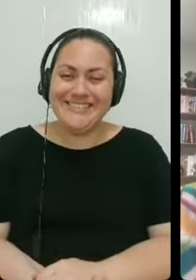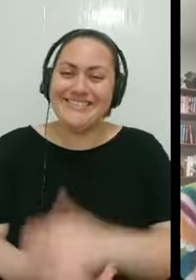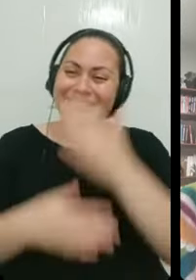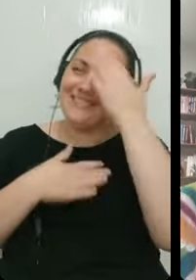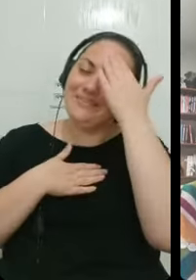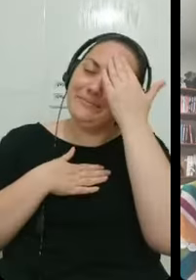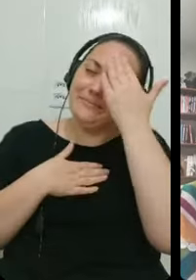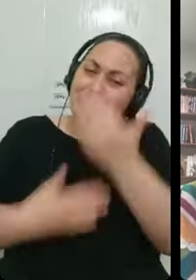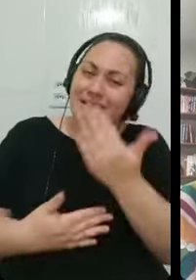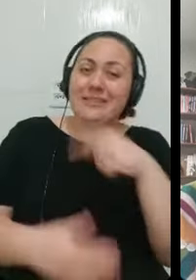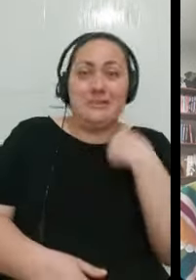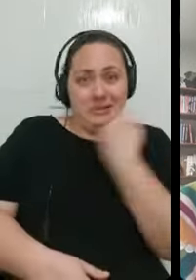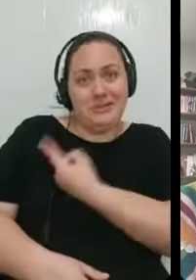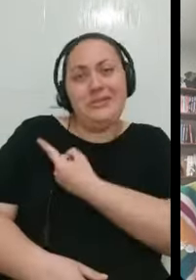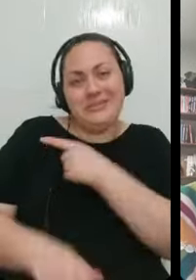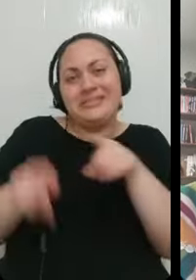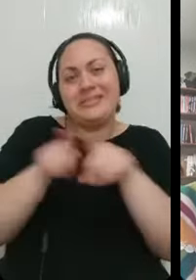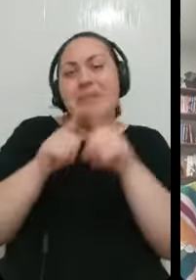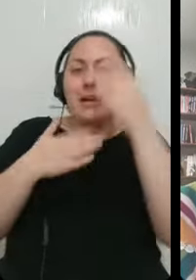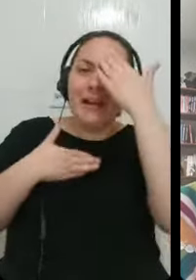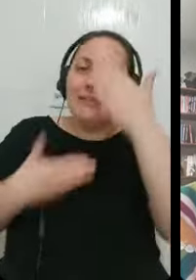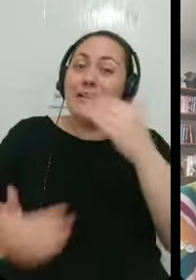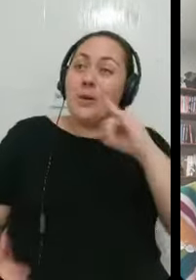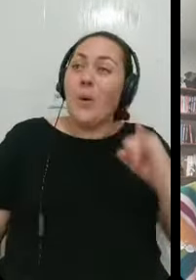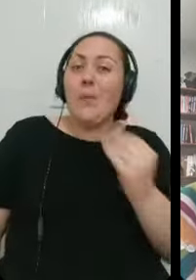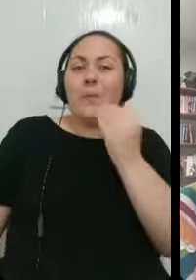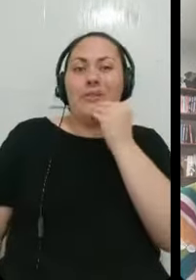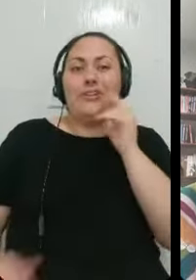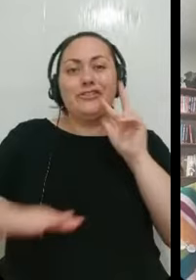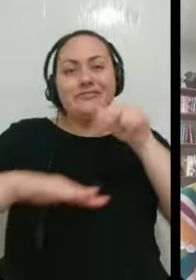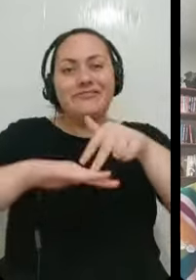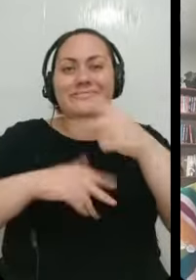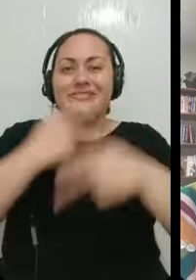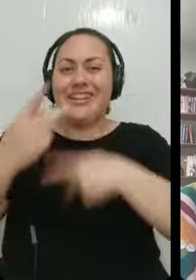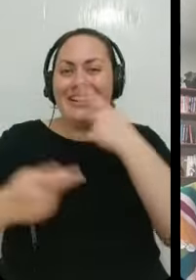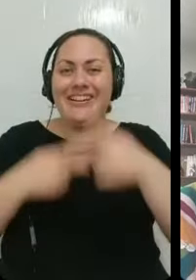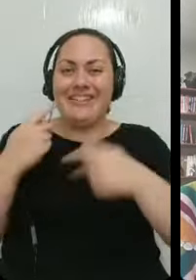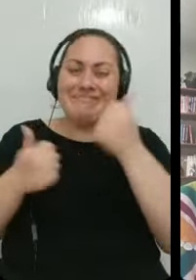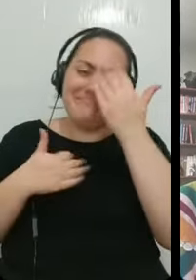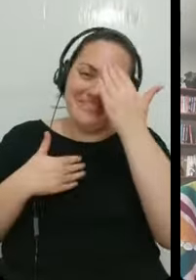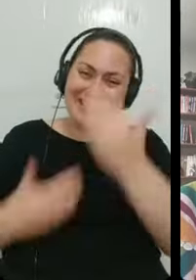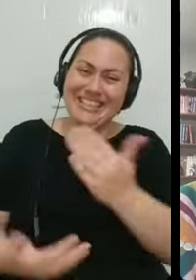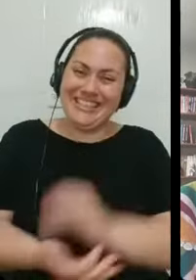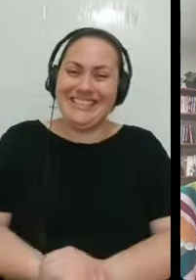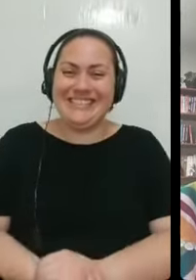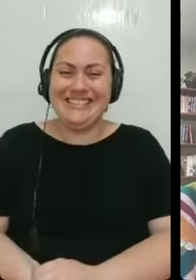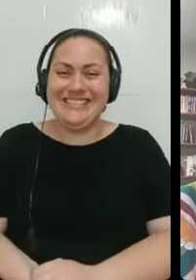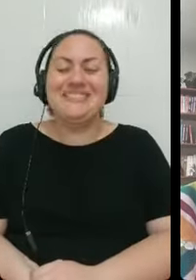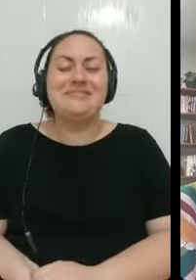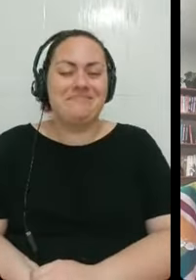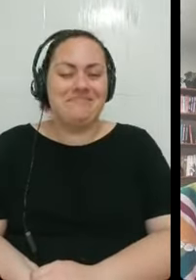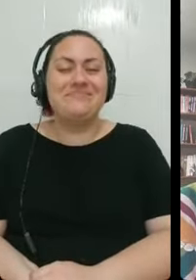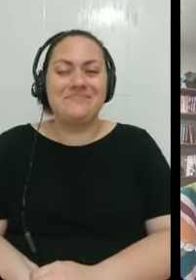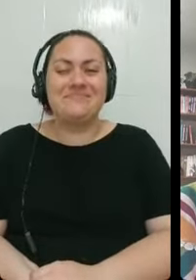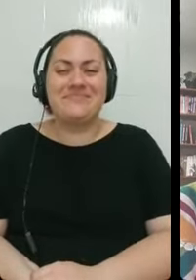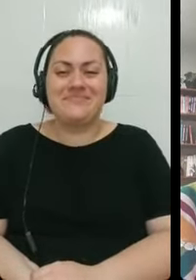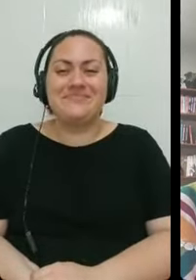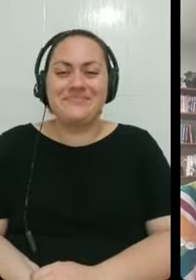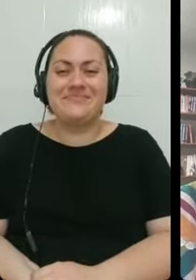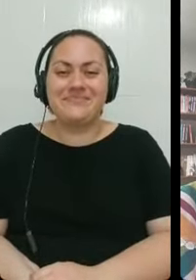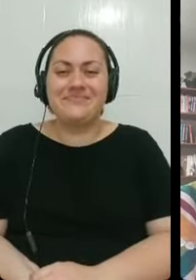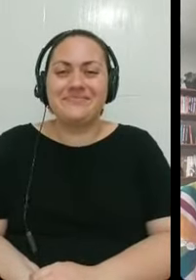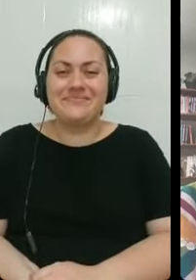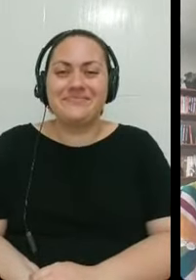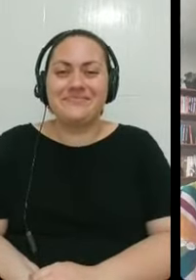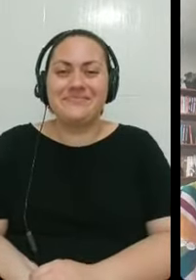Muito obrigada. Nós também agradecemos pela oportunidade, né, pelo espaço. Sim,